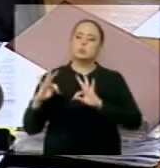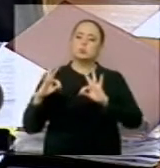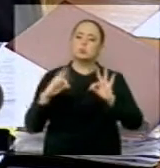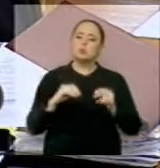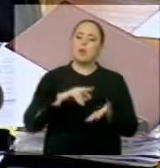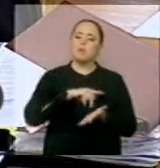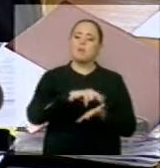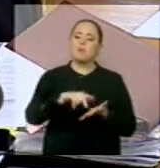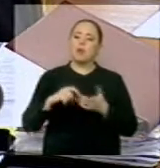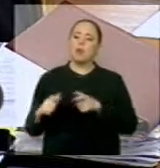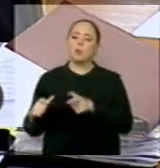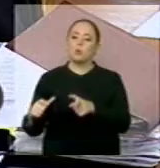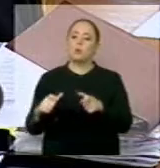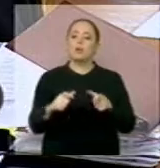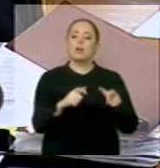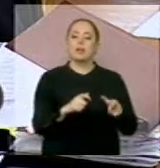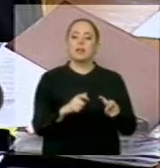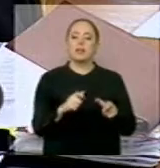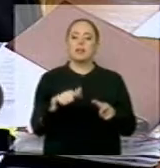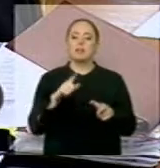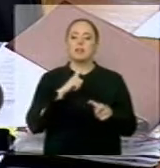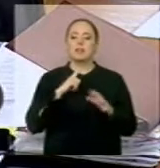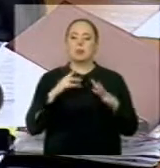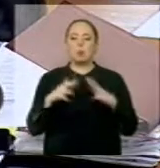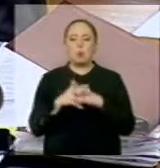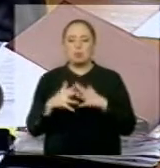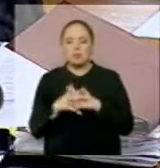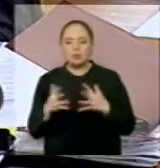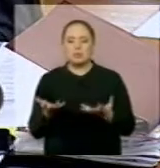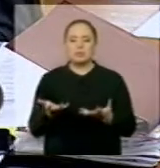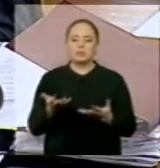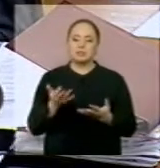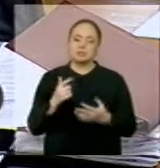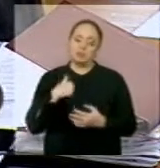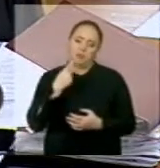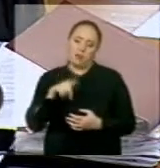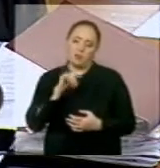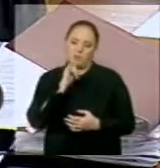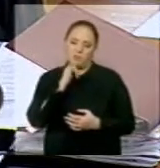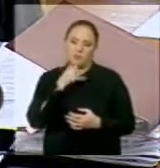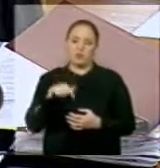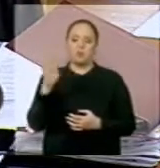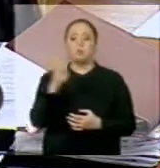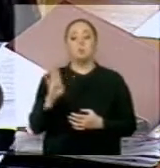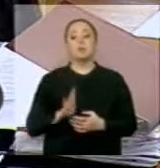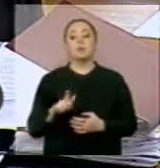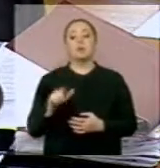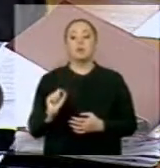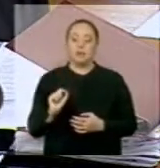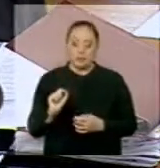vários locais, aquele conflito, eu diria que infelizmente, no Brasil, que não